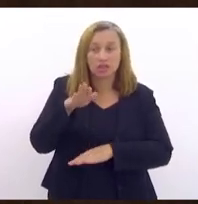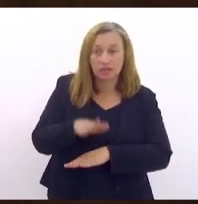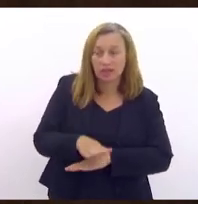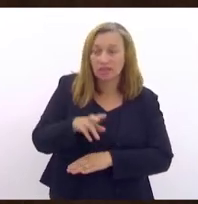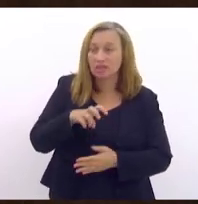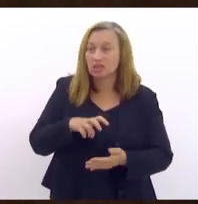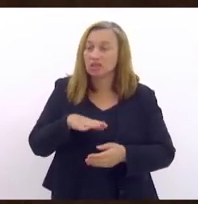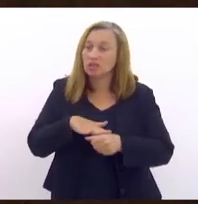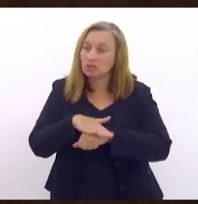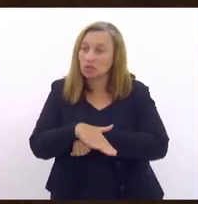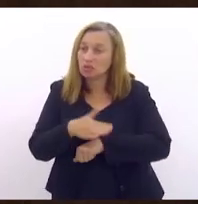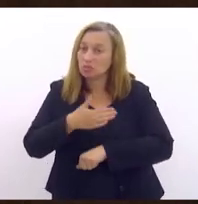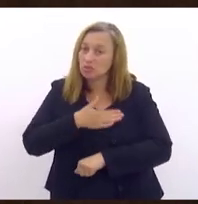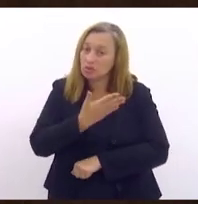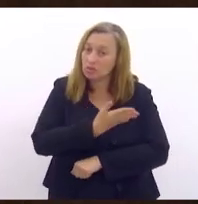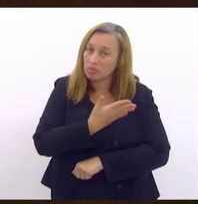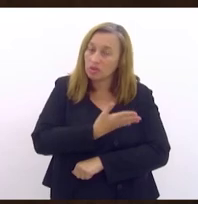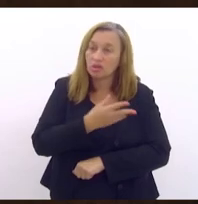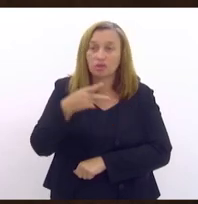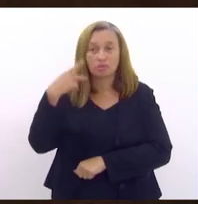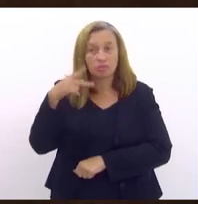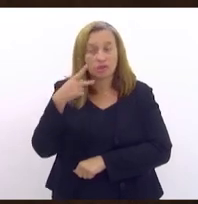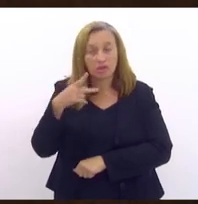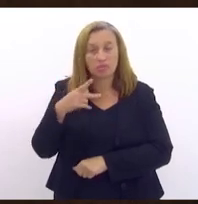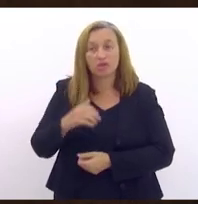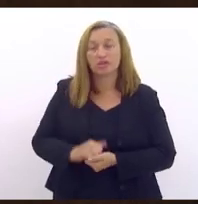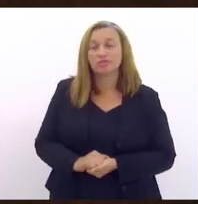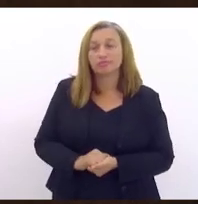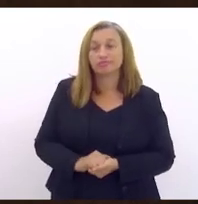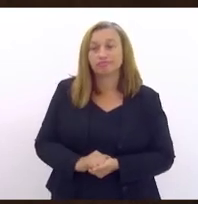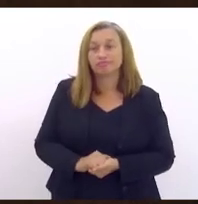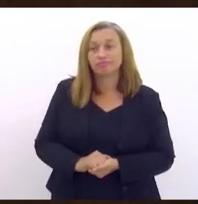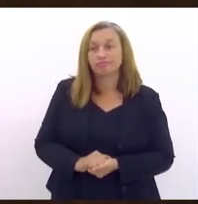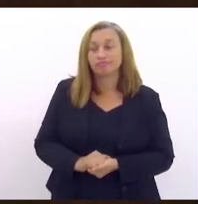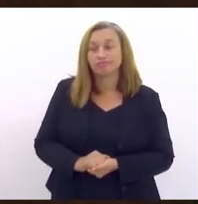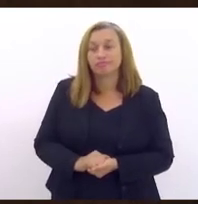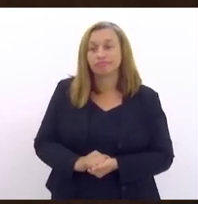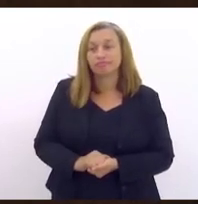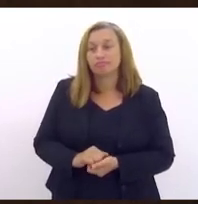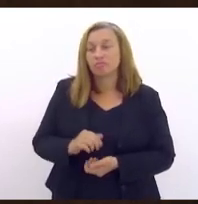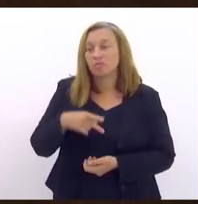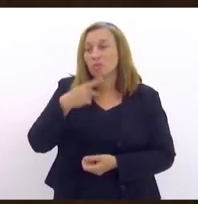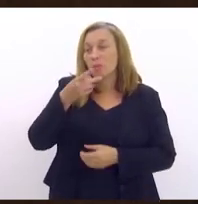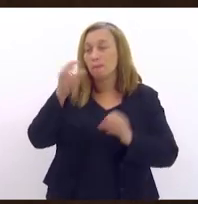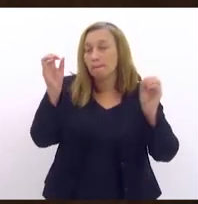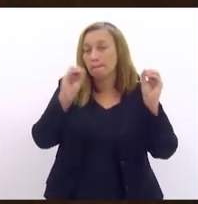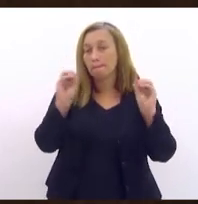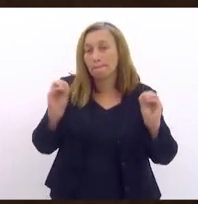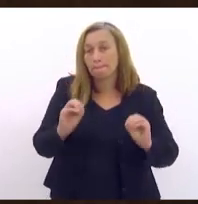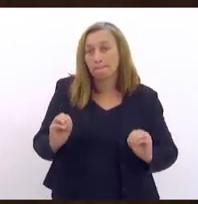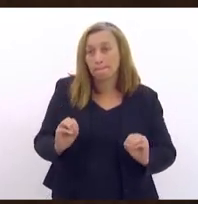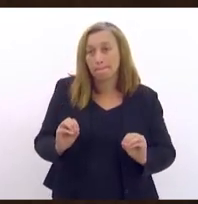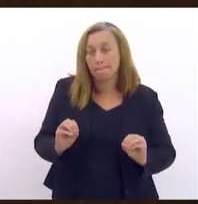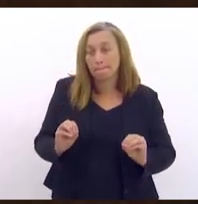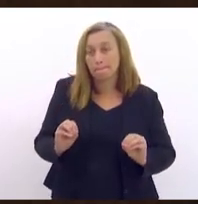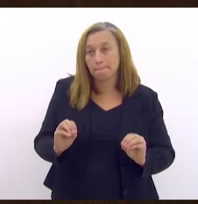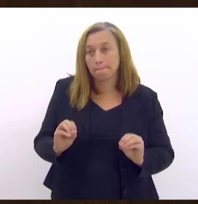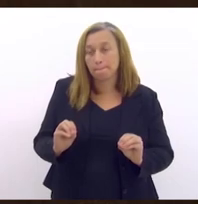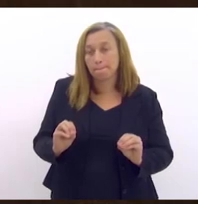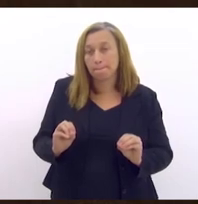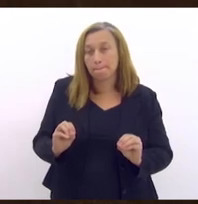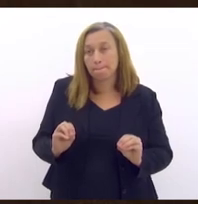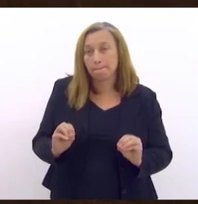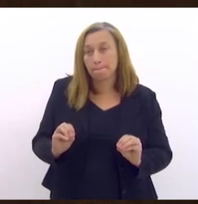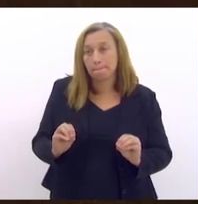de parlamento que divergiram, jamais falaram comigo, cogitaram